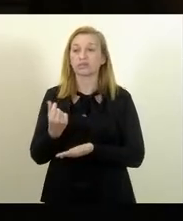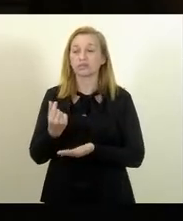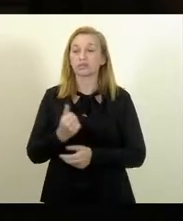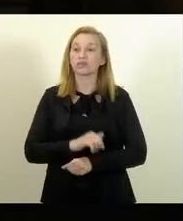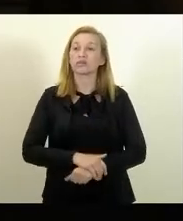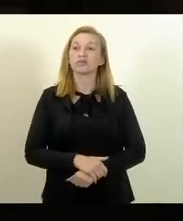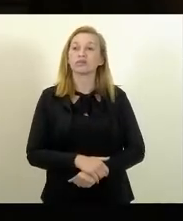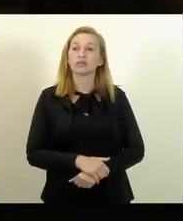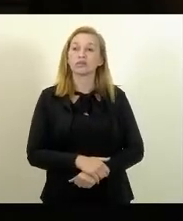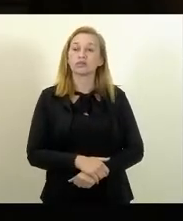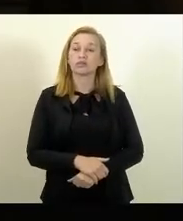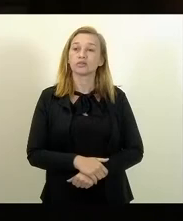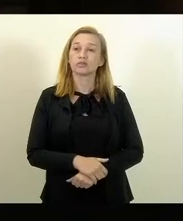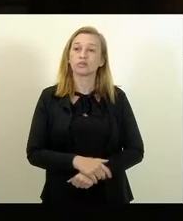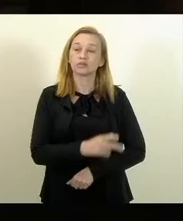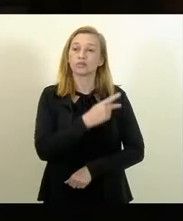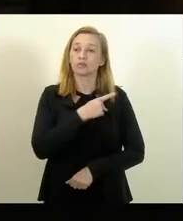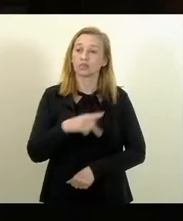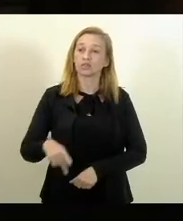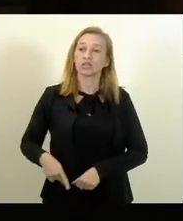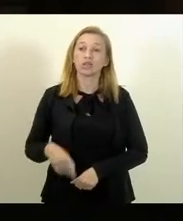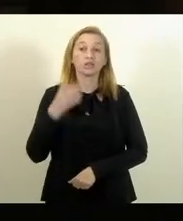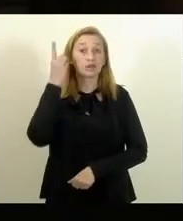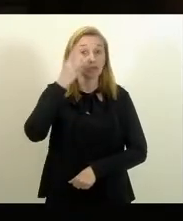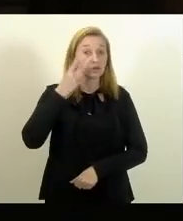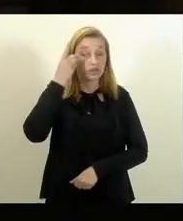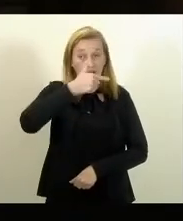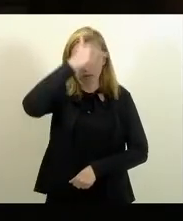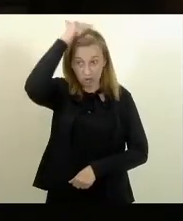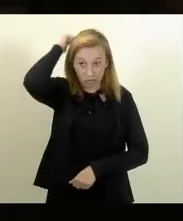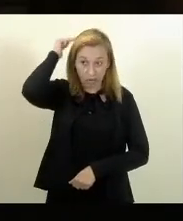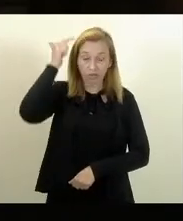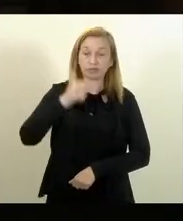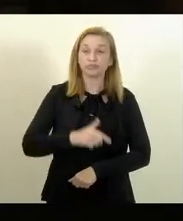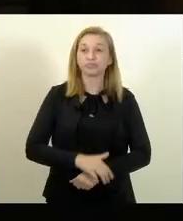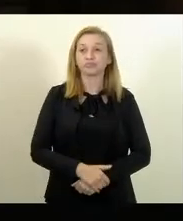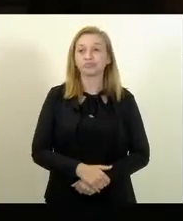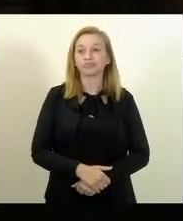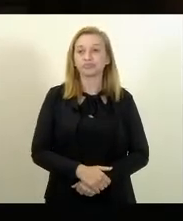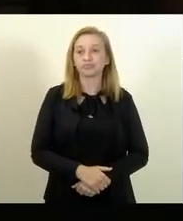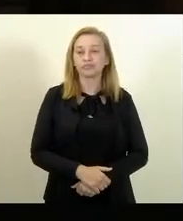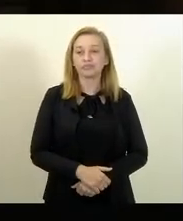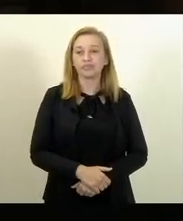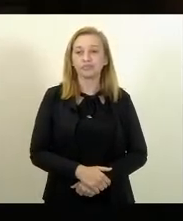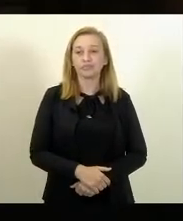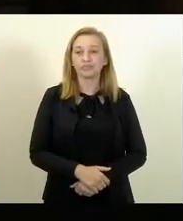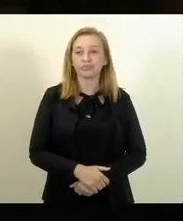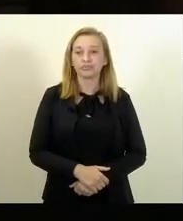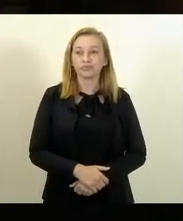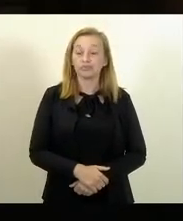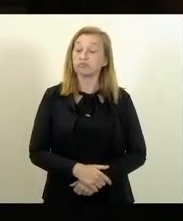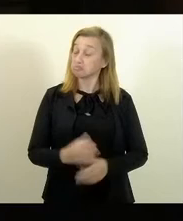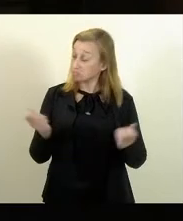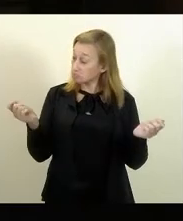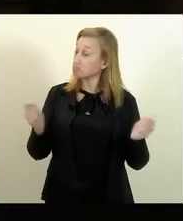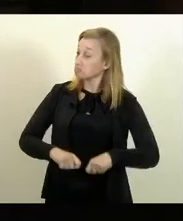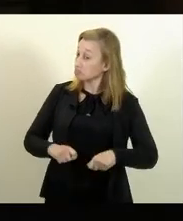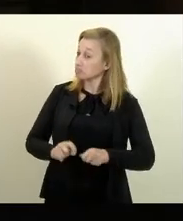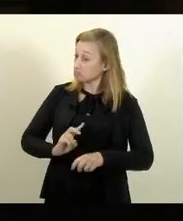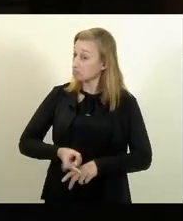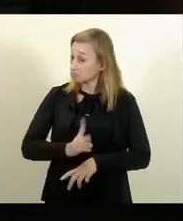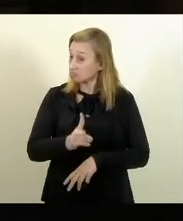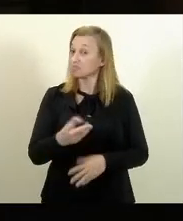presidida pelo nobre deputado Luiz Paulo Corrêa da Rocha, com muita competência, como sempre,